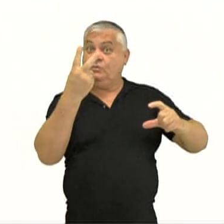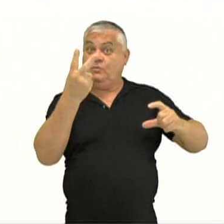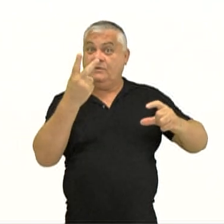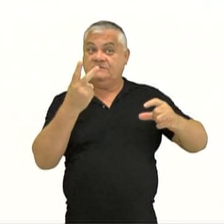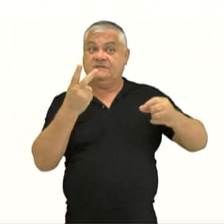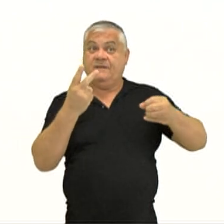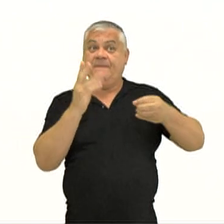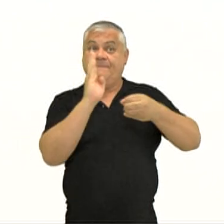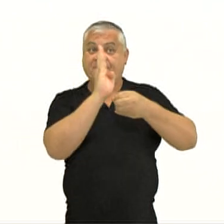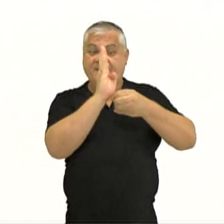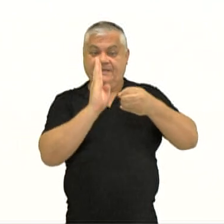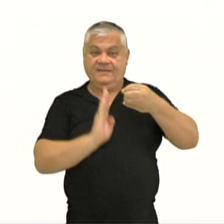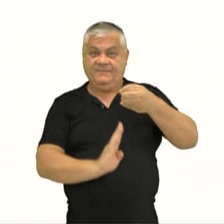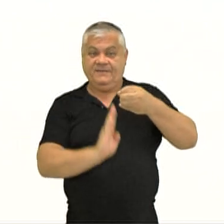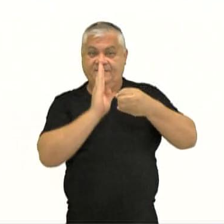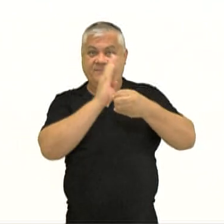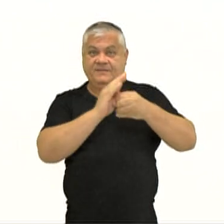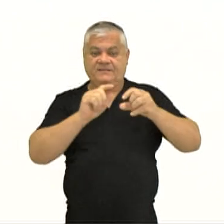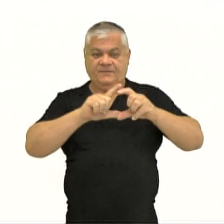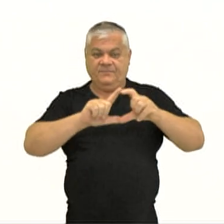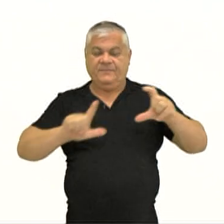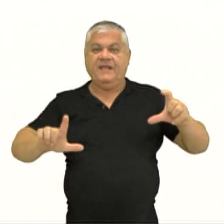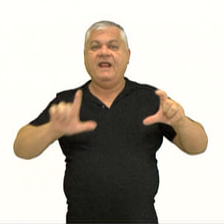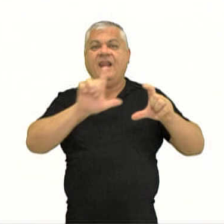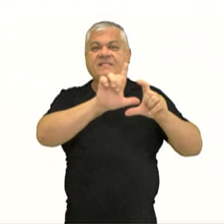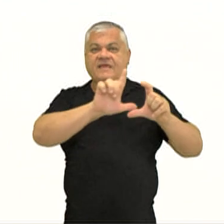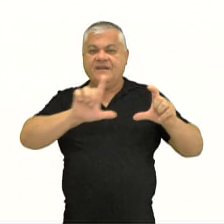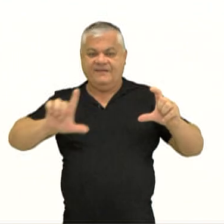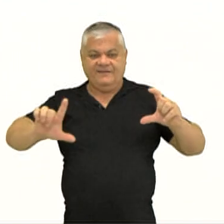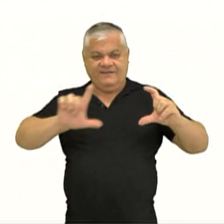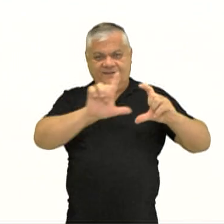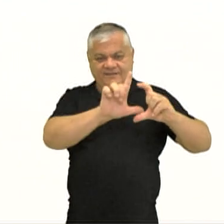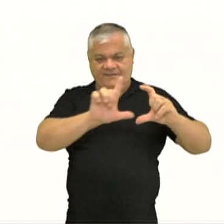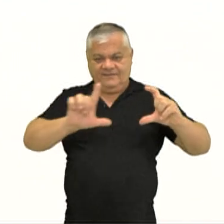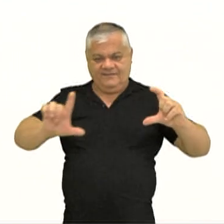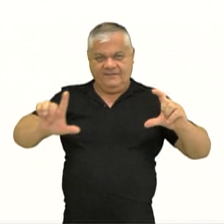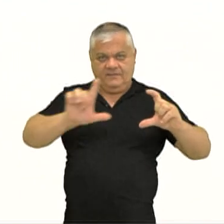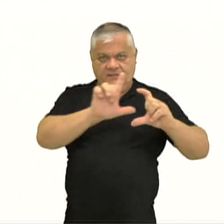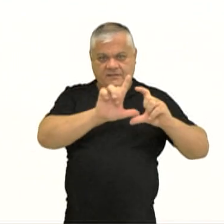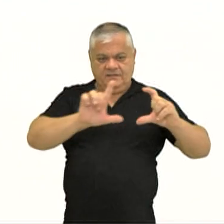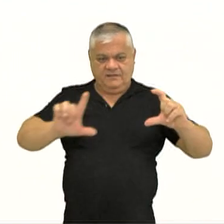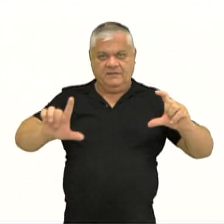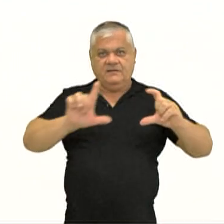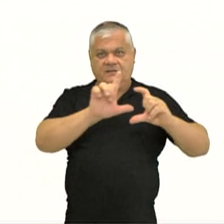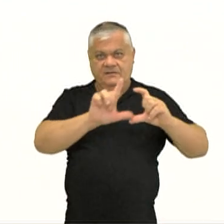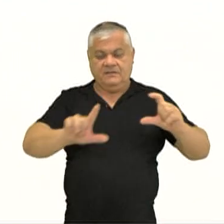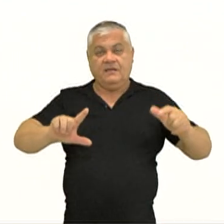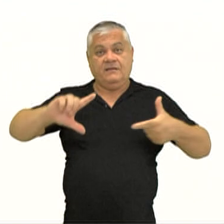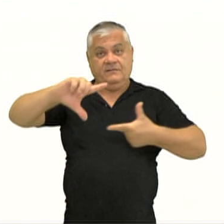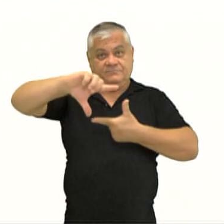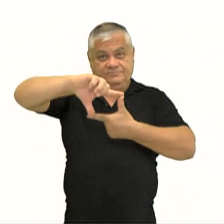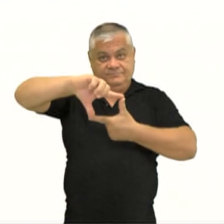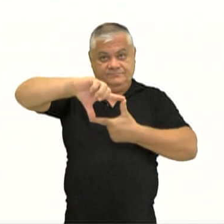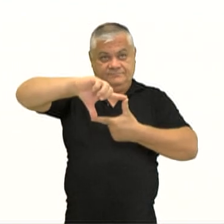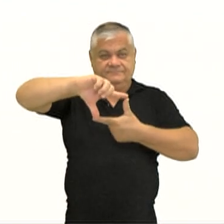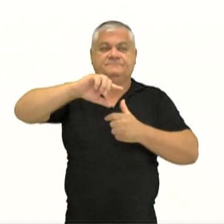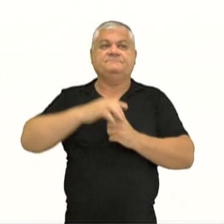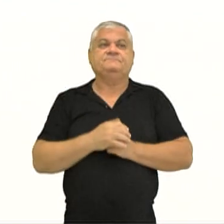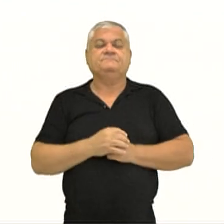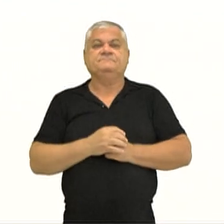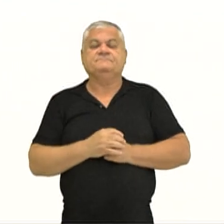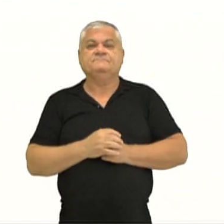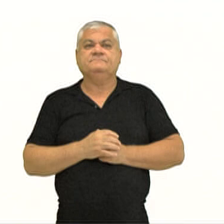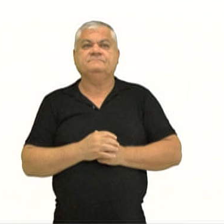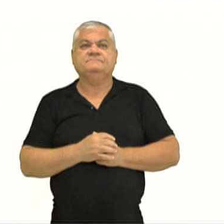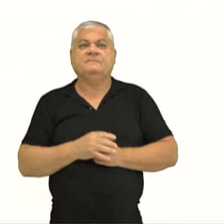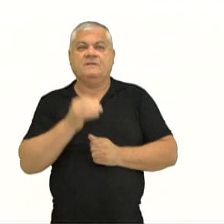né? E vamos ter uma superfície lateral, que essa superfície lateral é um retângulo. Daí, relembrando a questão